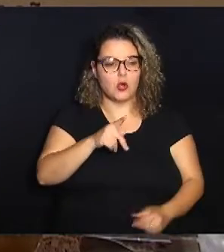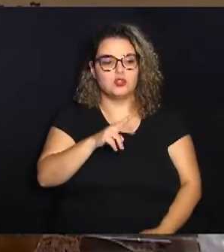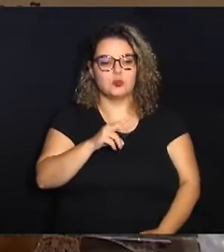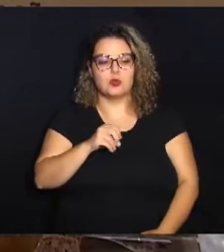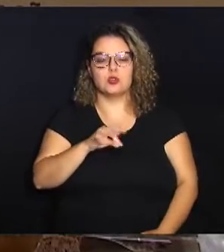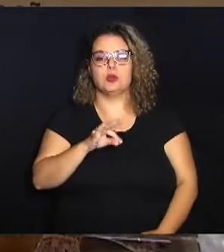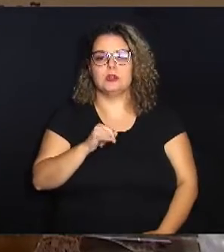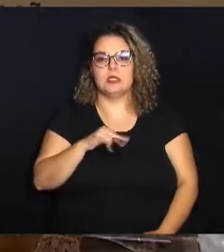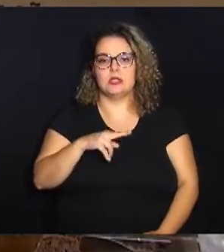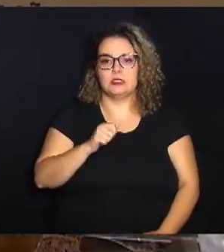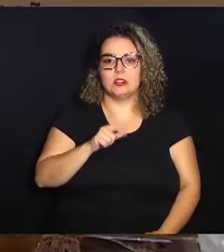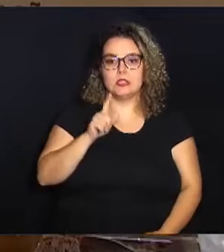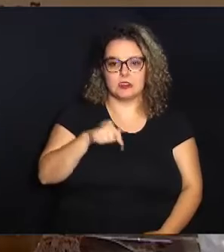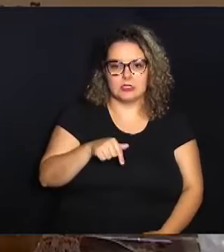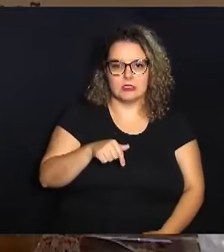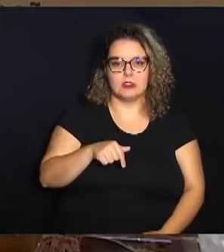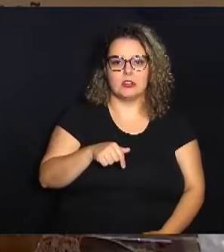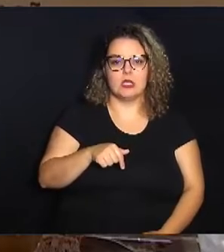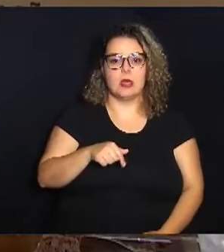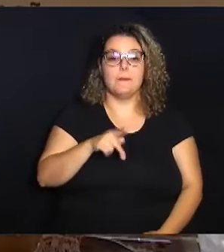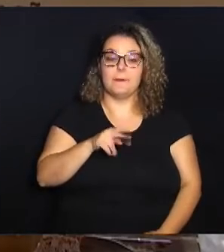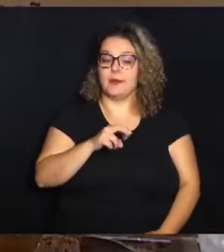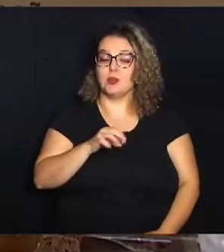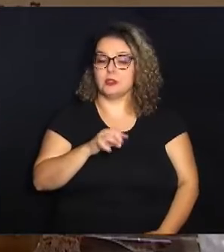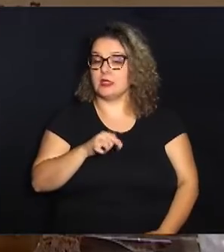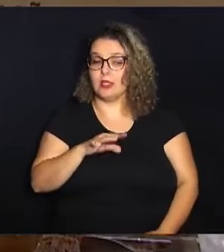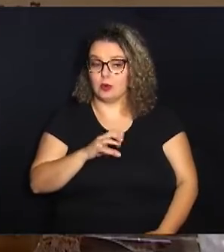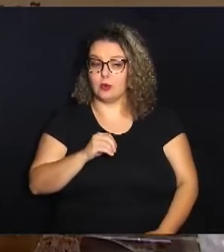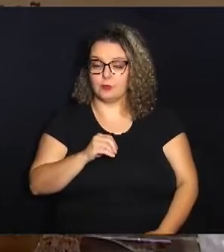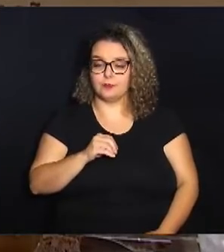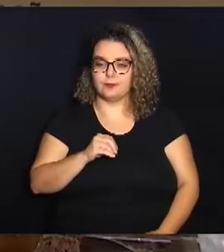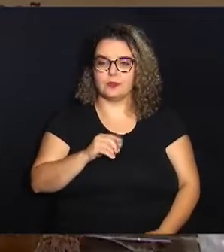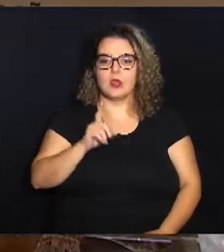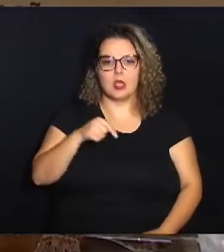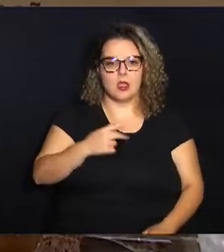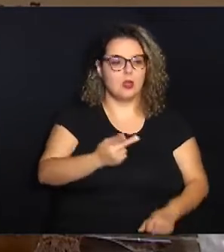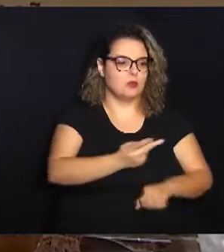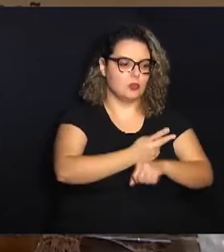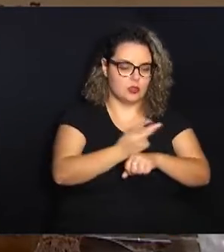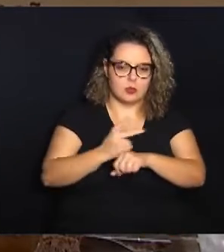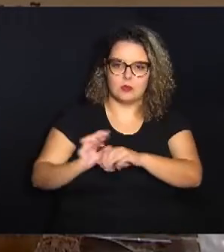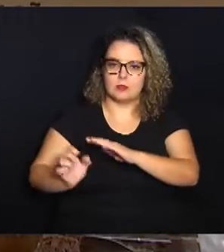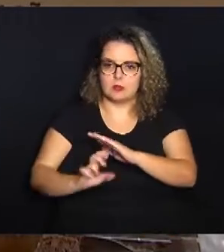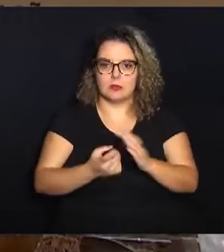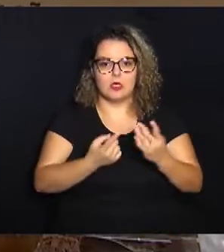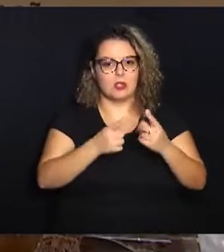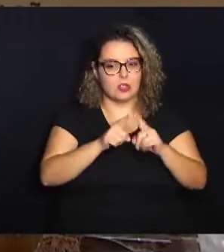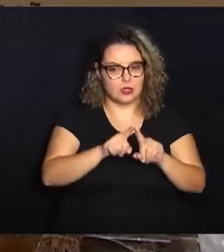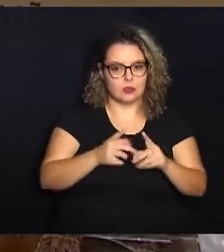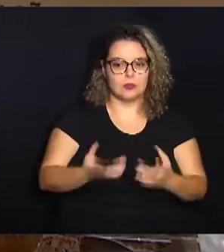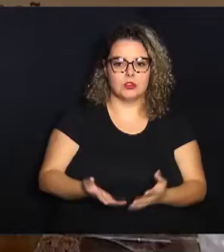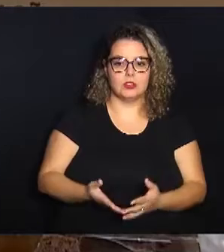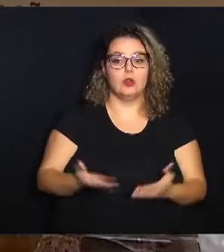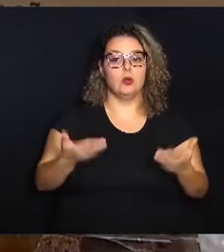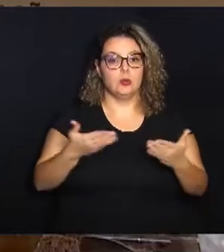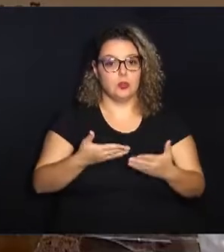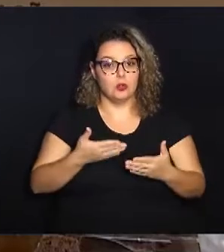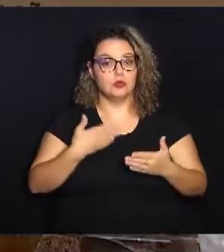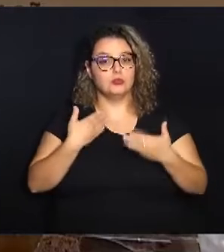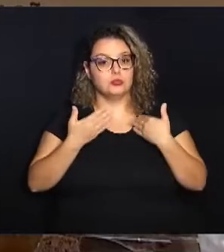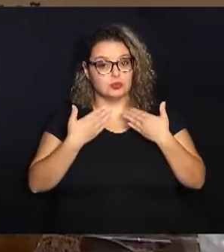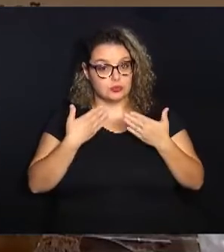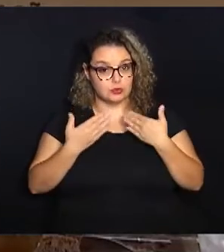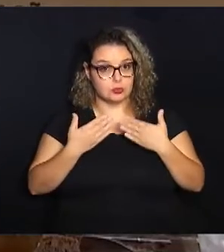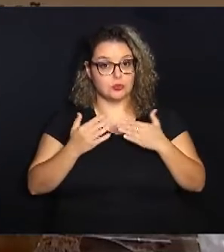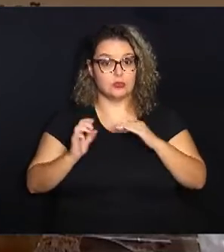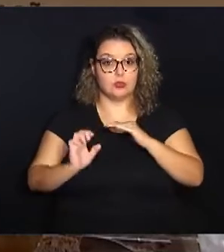ingrediente proteico. E daí, a partir disso, a gente vem buscando empresas, né, parcerias. Hoje estamos conversando com uma